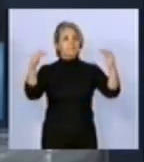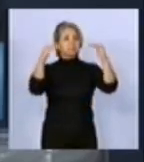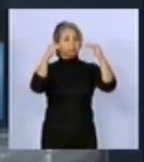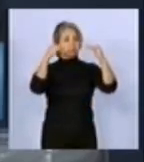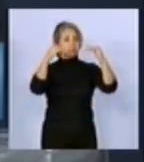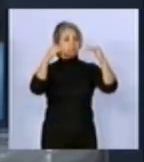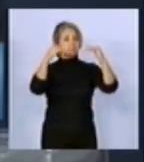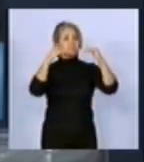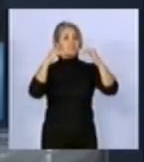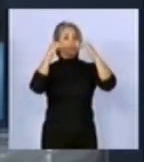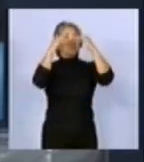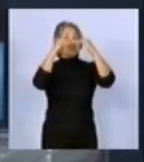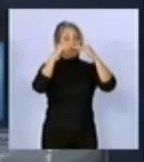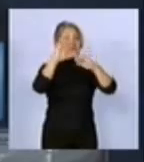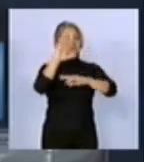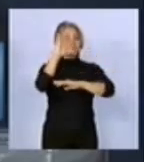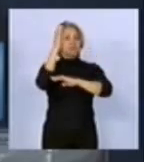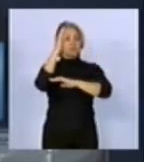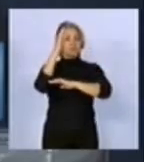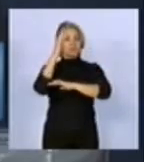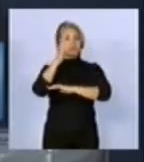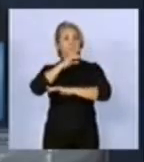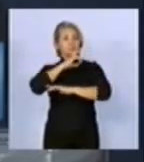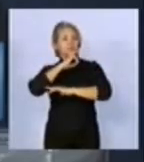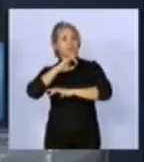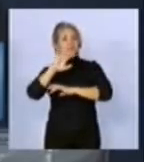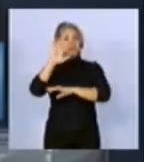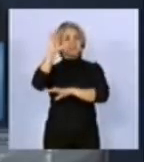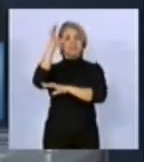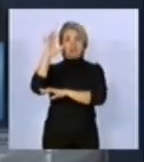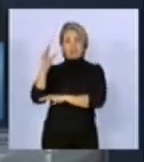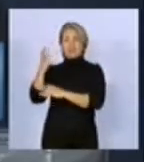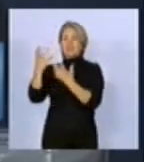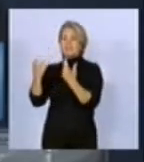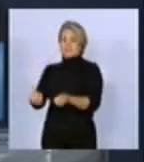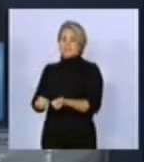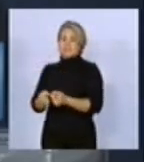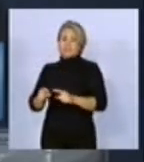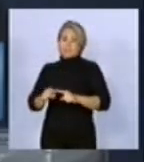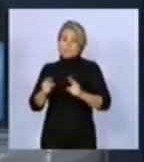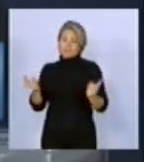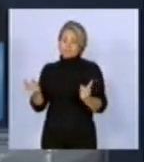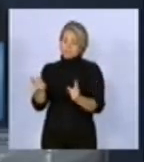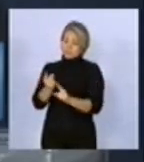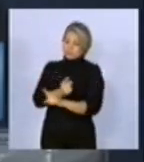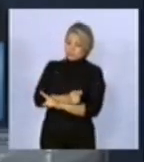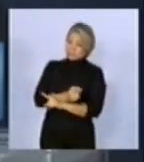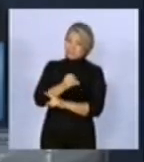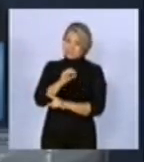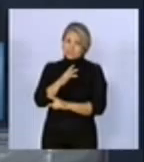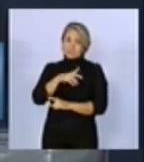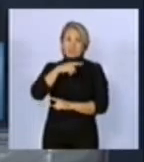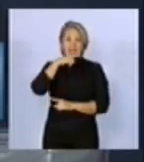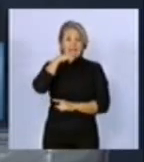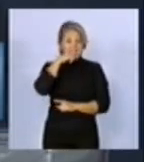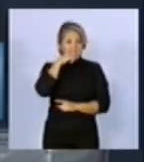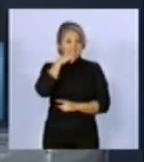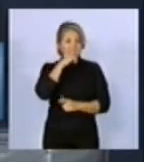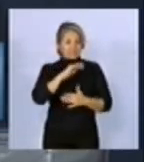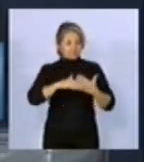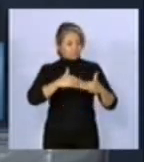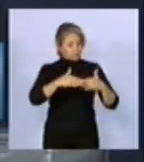ar de forma aceitável Em contrapartida a cana de açúcar sequestra carbono durante o seu